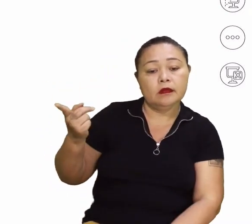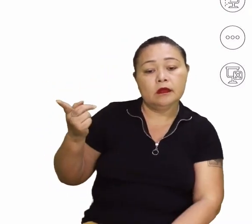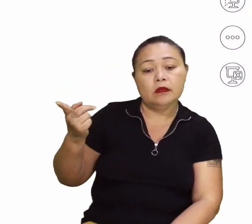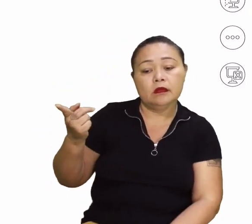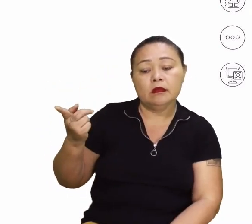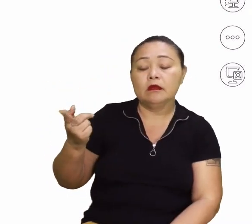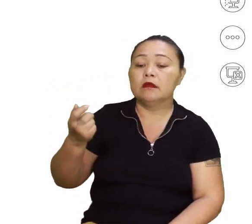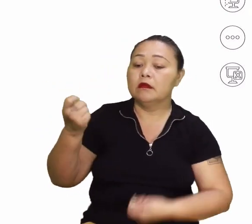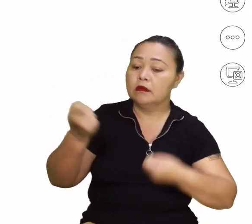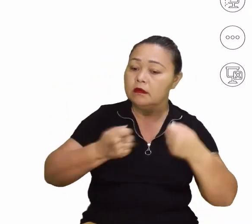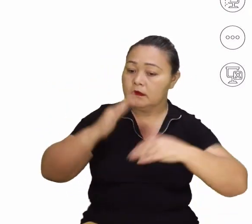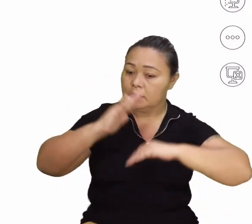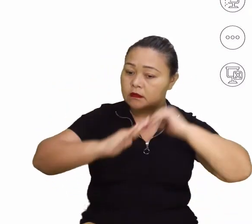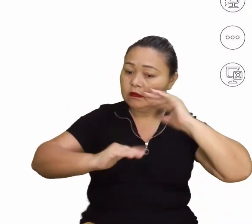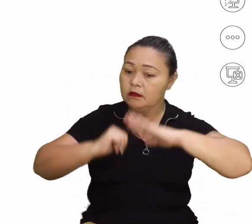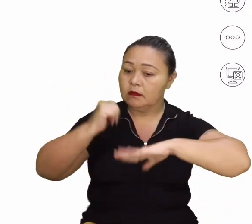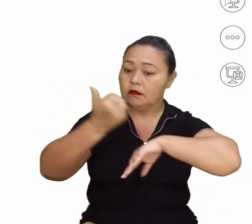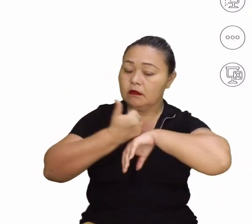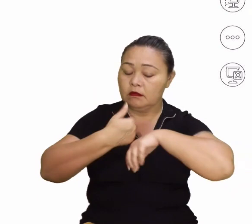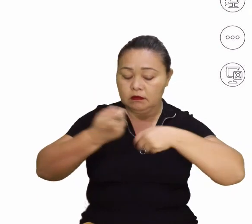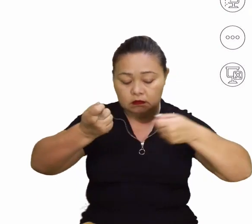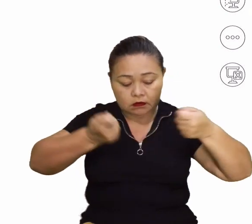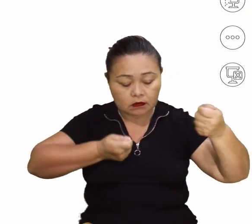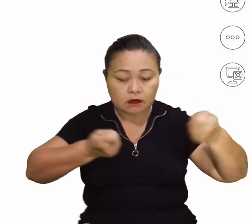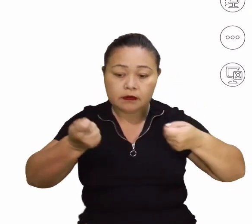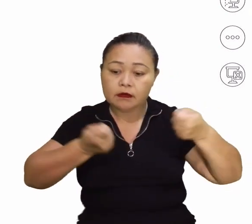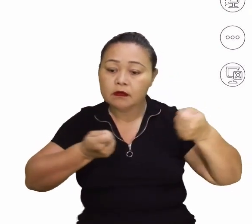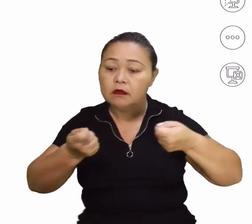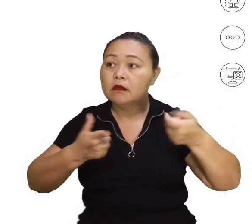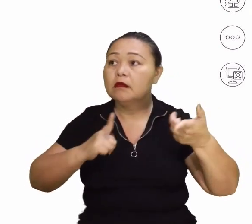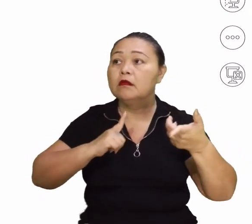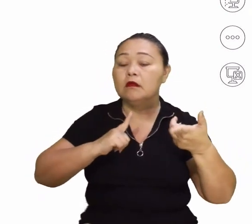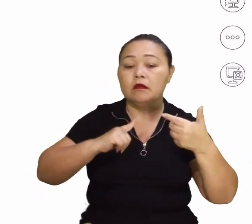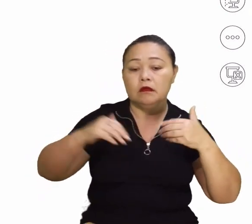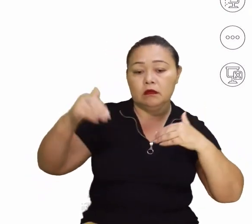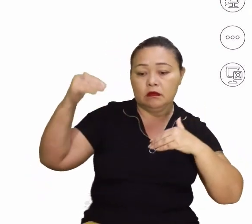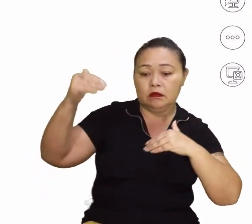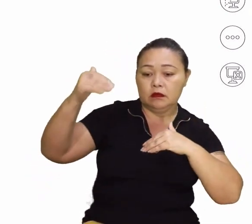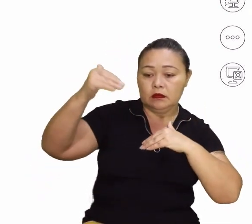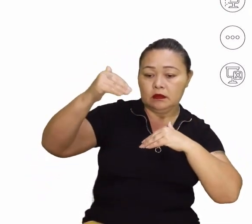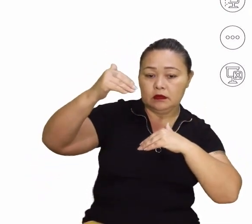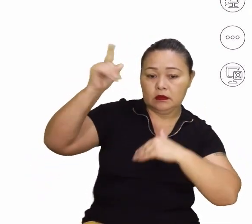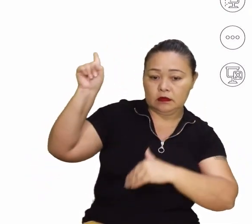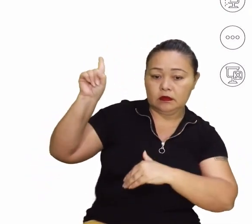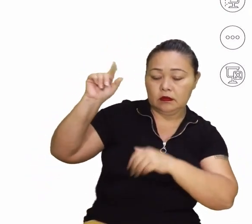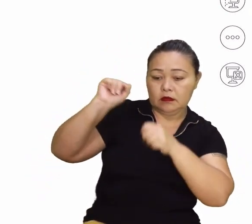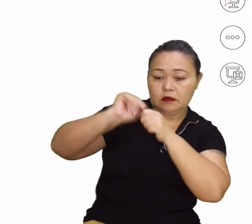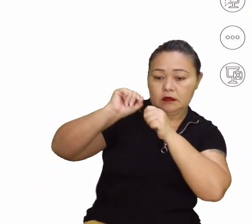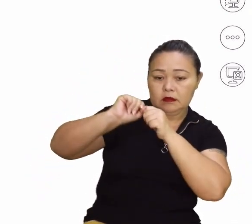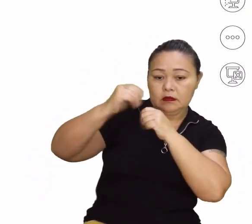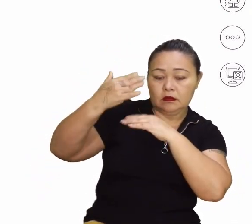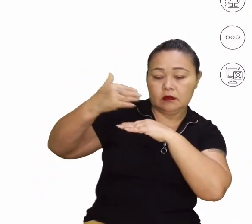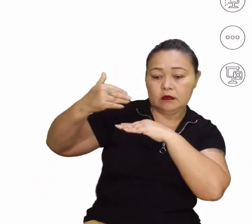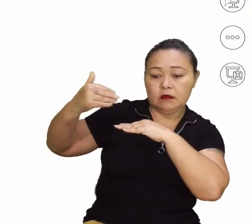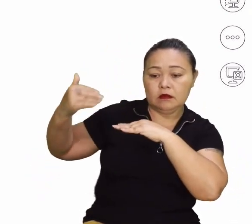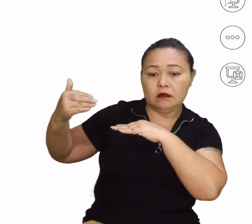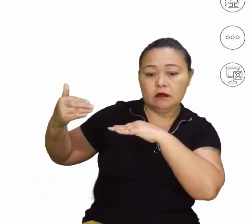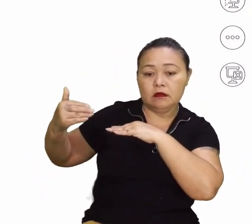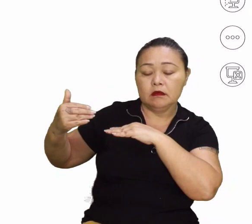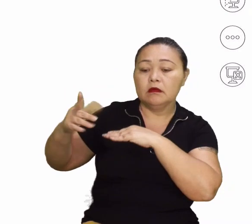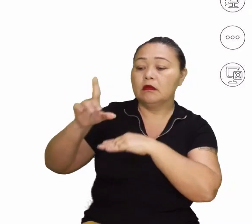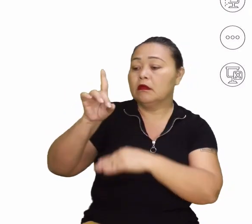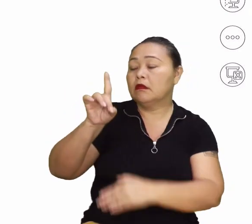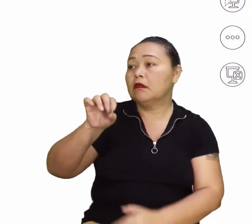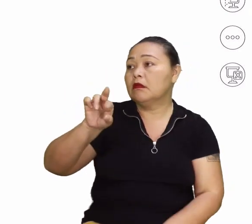Os garimpeiros fazem essas fileiras aqui, ó, enormes, chamadas dragas,